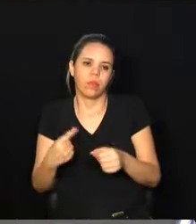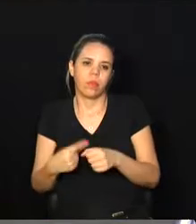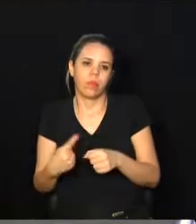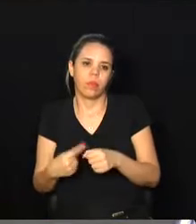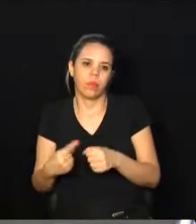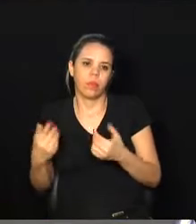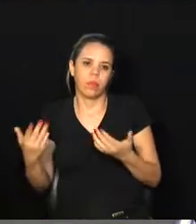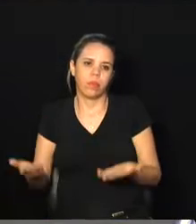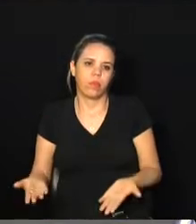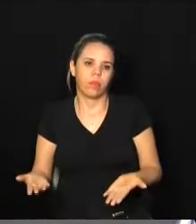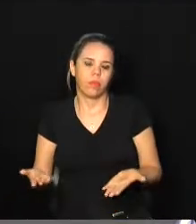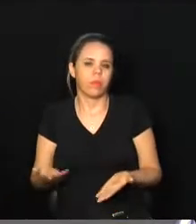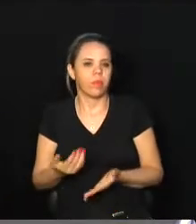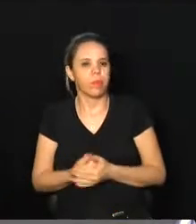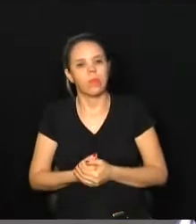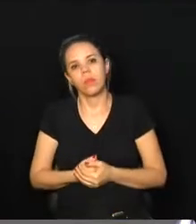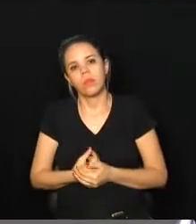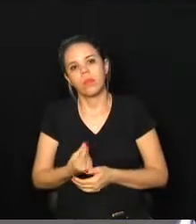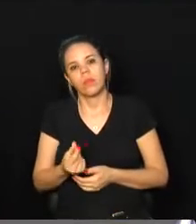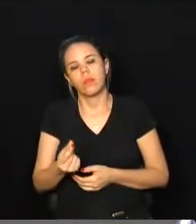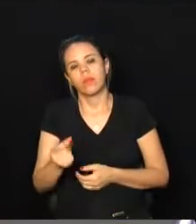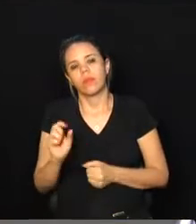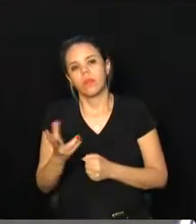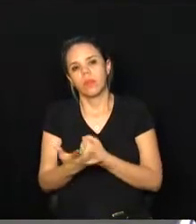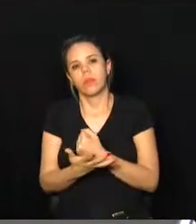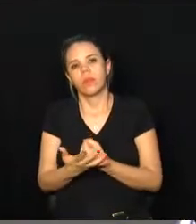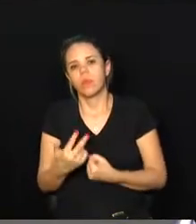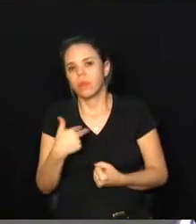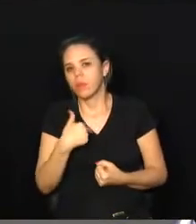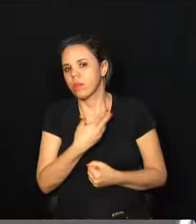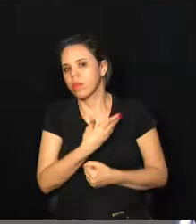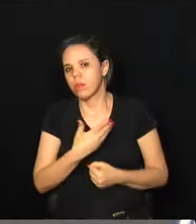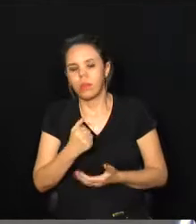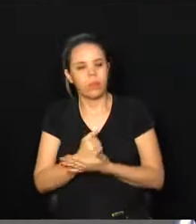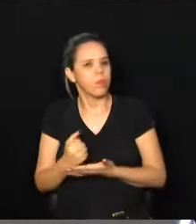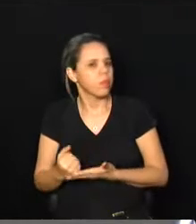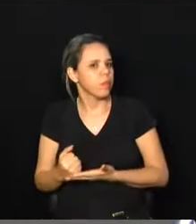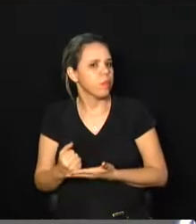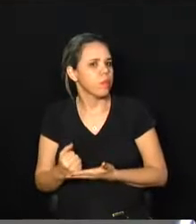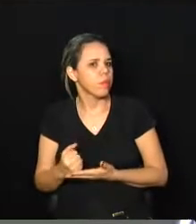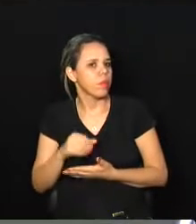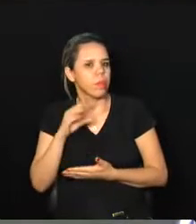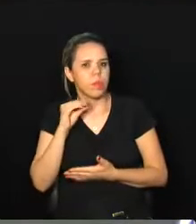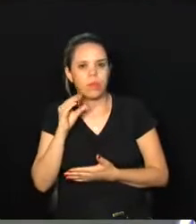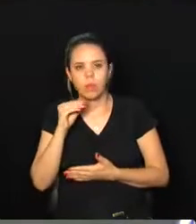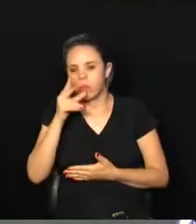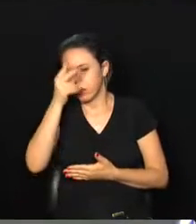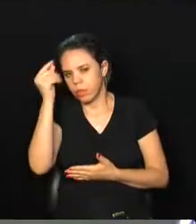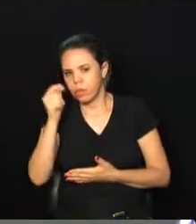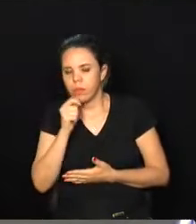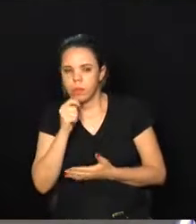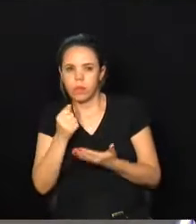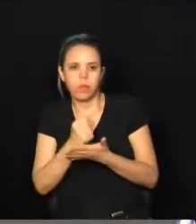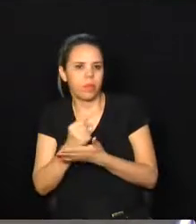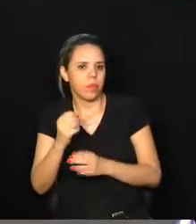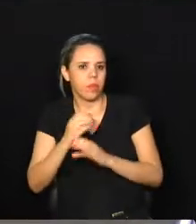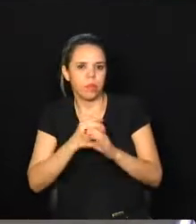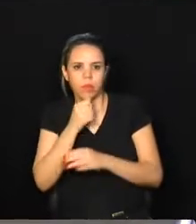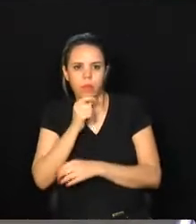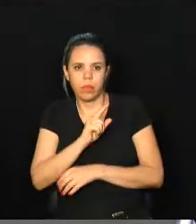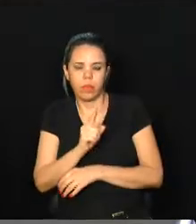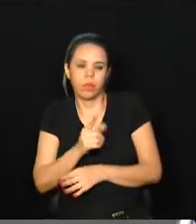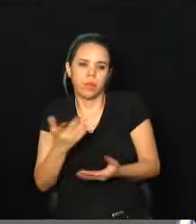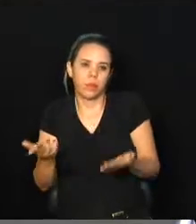sentido. Enquanto perdurar a pandemia, o poder público não pode contratar servidores públicos, abrir concursos, esse tipo de coisa.